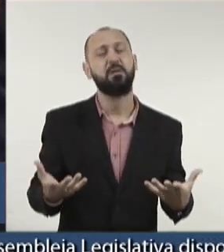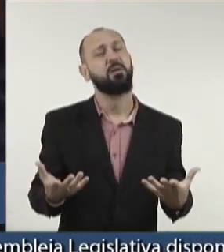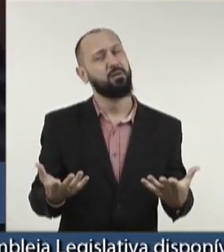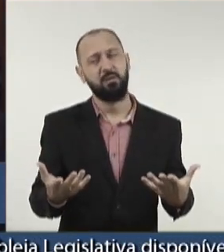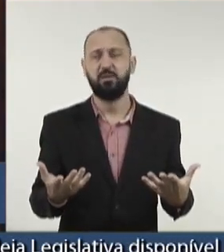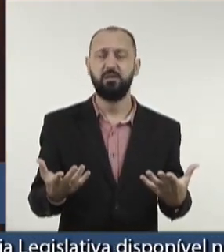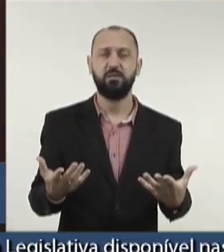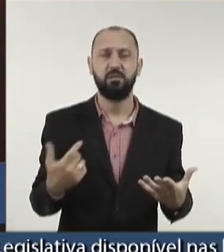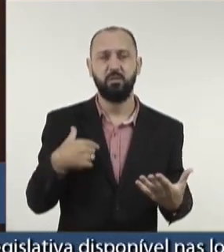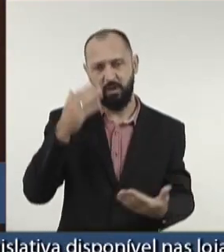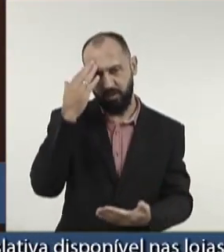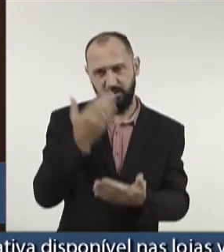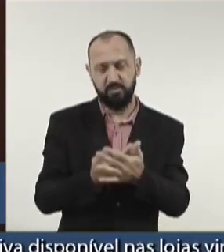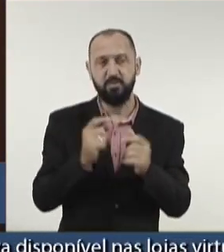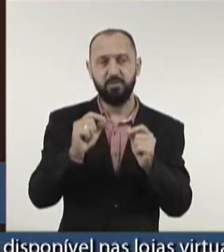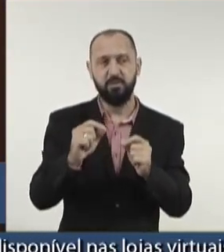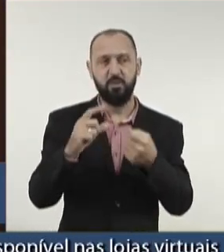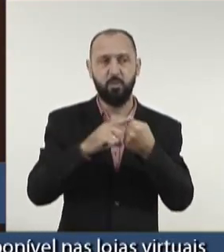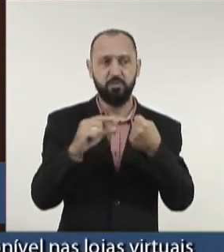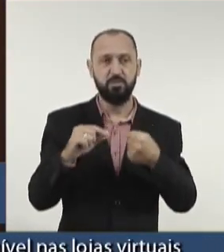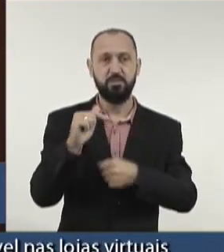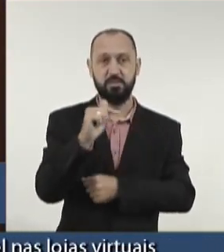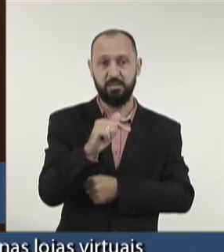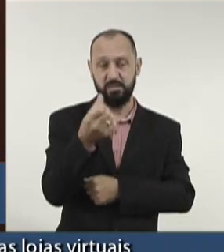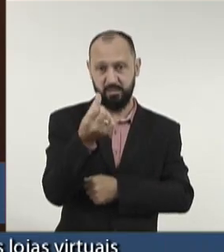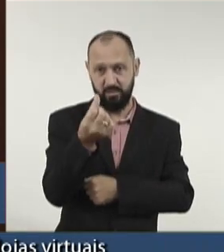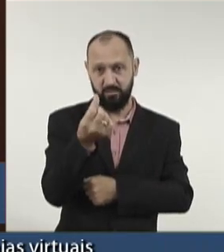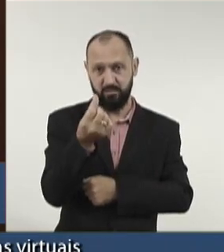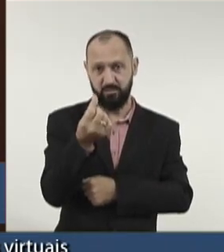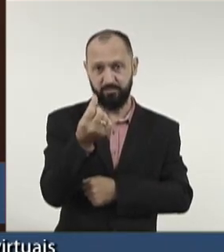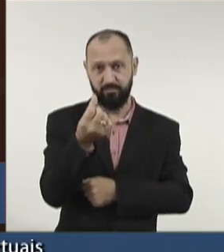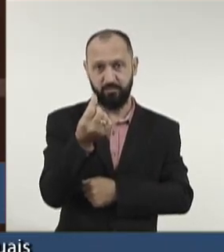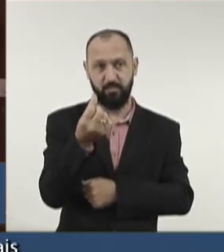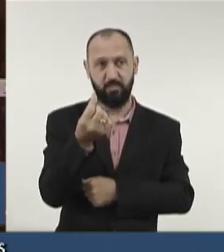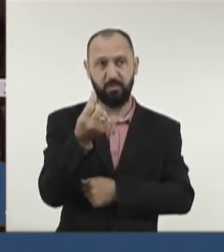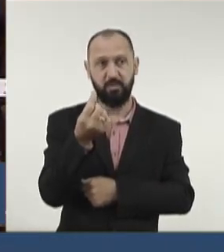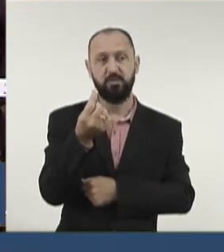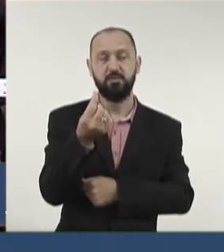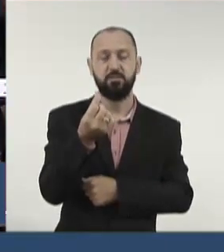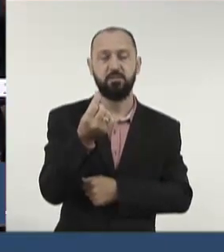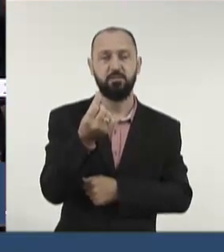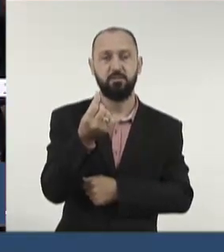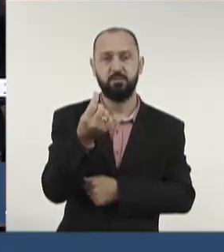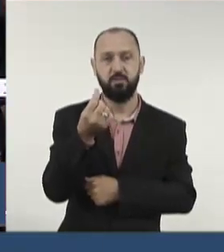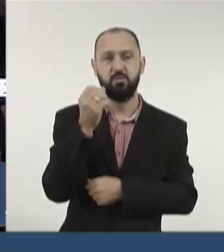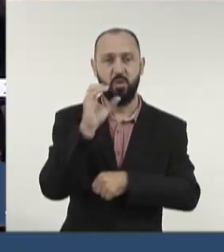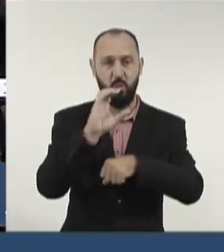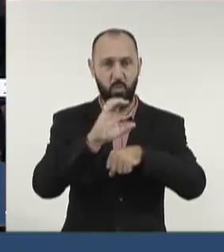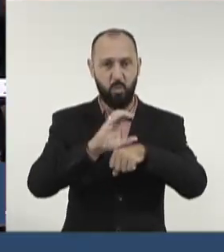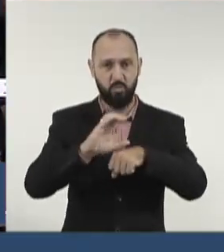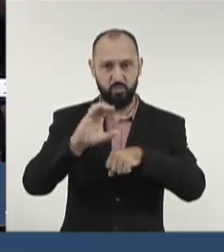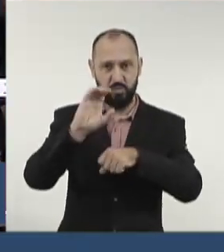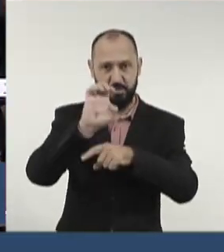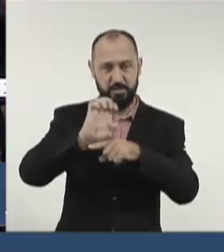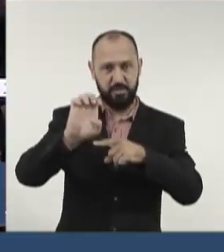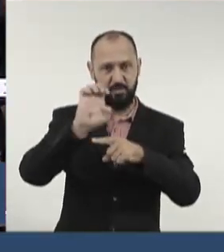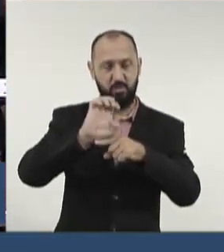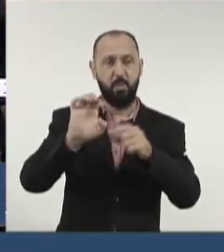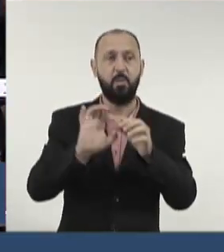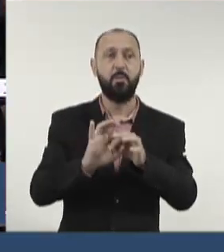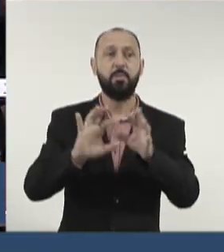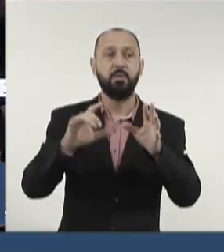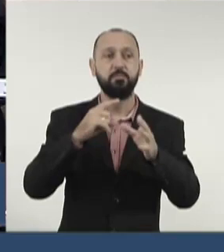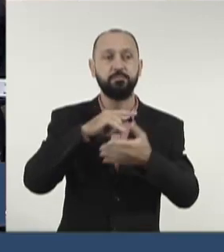E eu acredito que o artigo 76, deputada Gleice, da nossa Constituição estadual